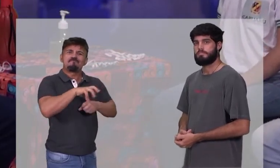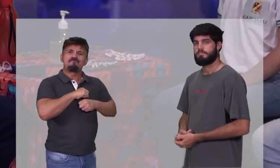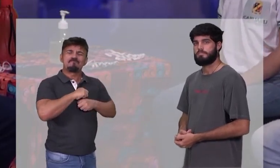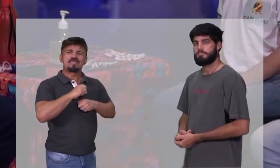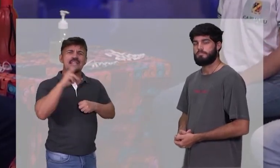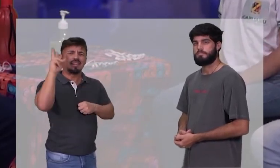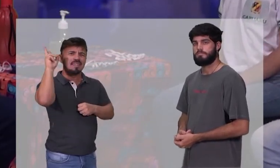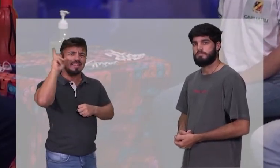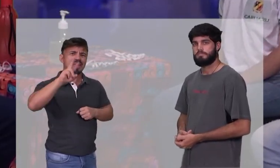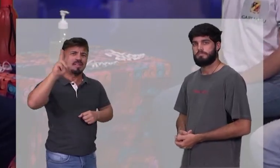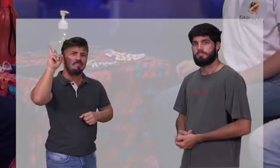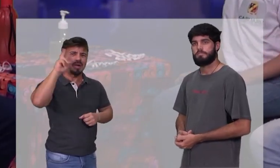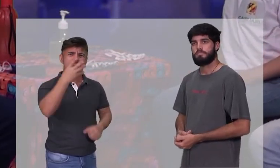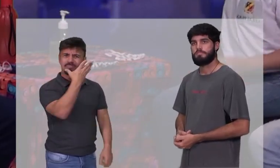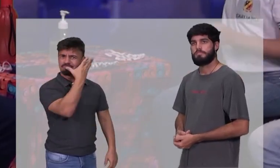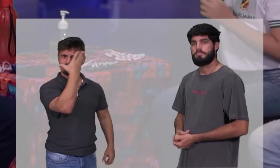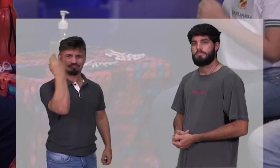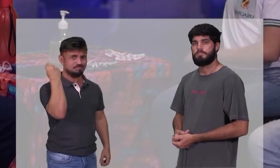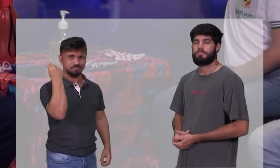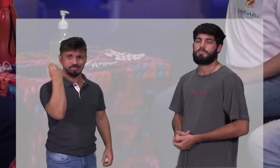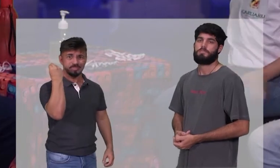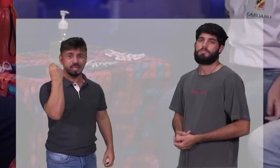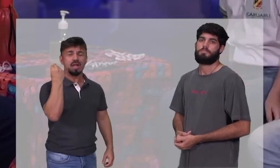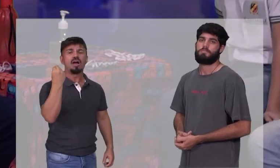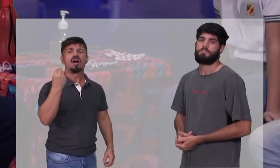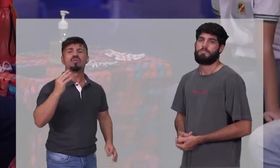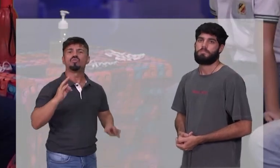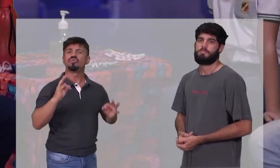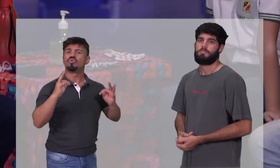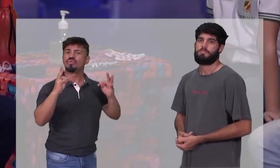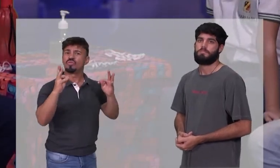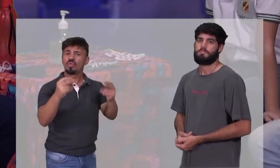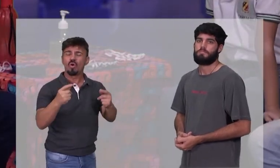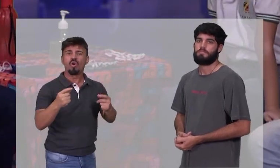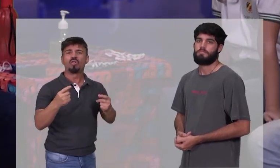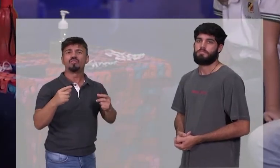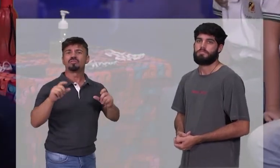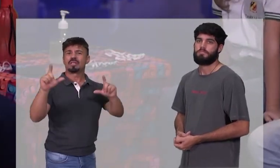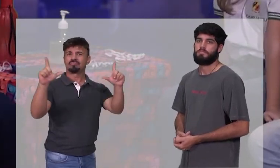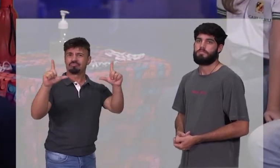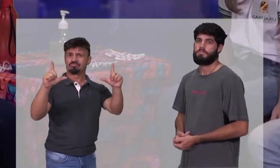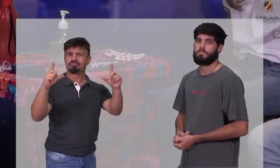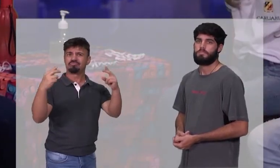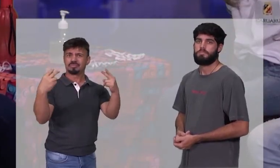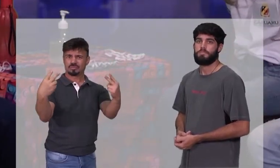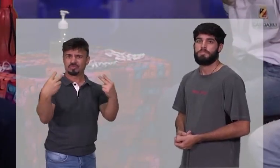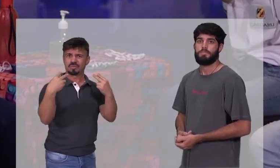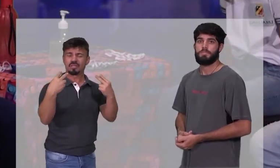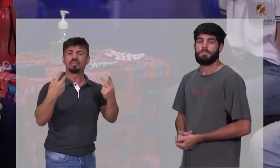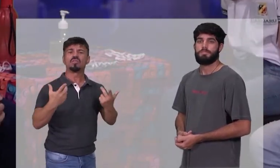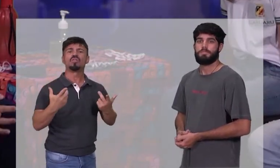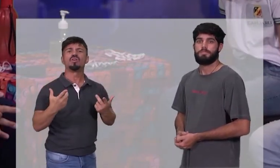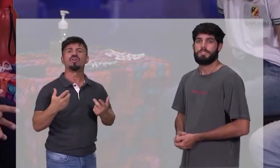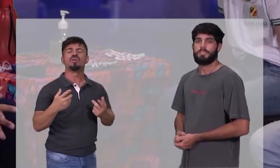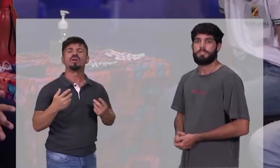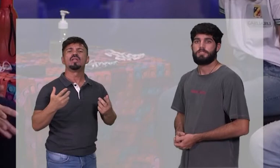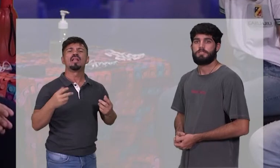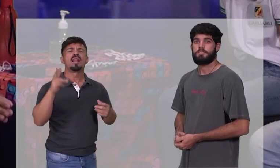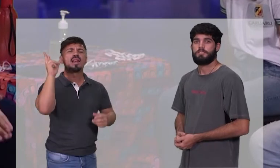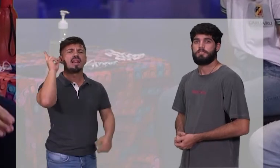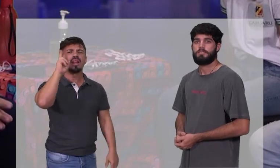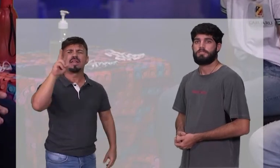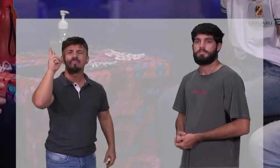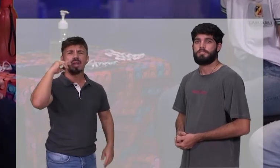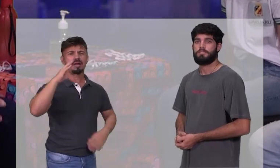nossa mente, pra gente lembrar da importância. E todo mundo aí, meus queridos que estão assistindo e queridas, vamos